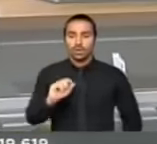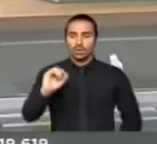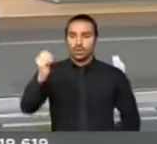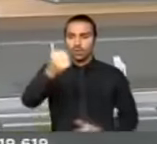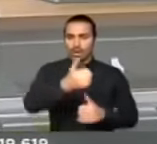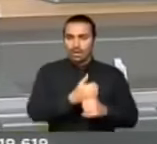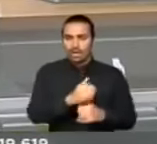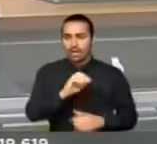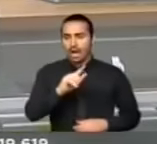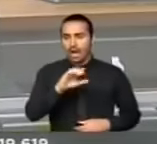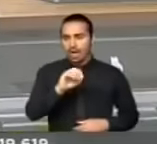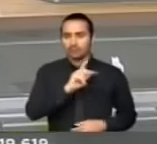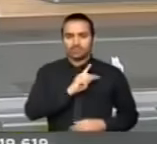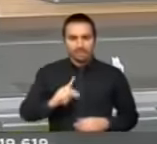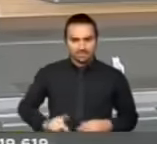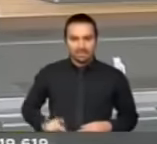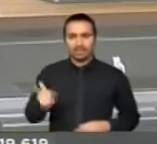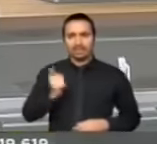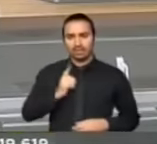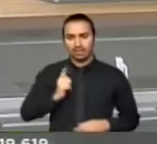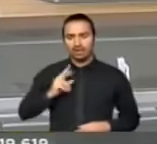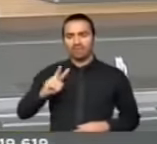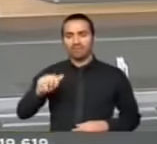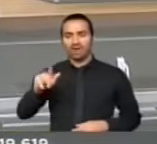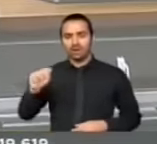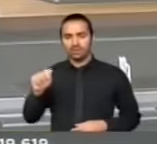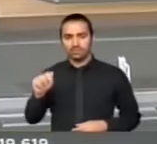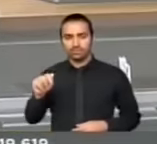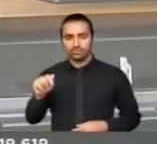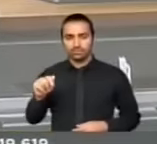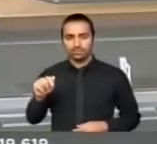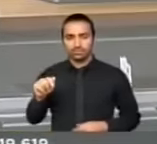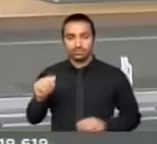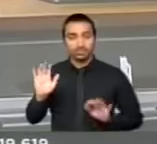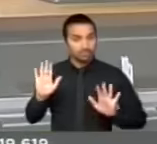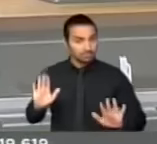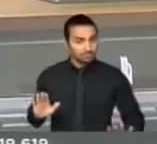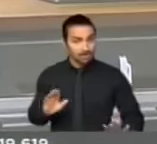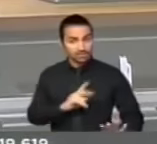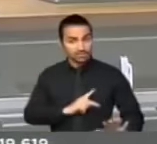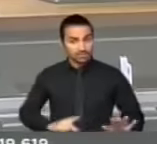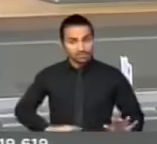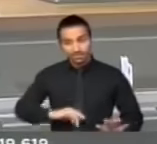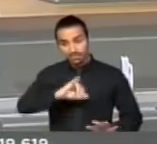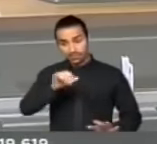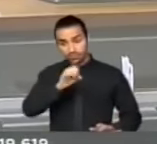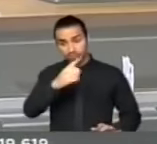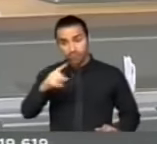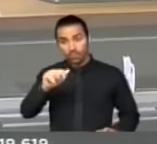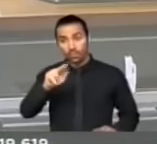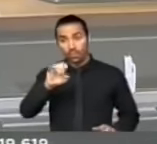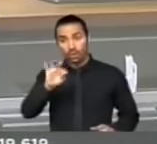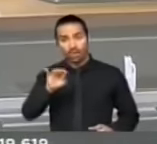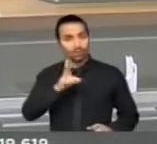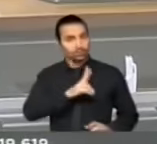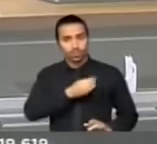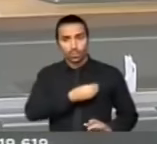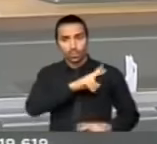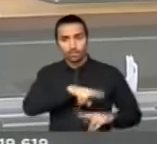presidente está vago, enquanto o presidente João Goulart ainda estava no Brasil,